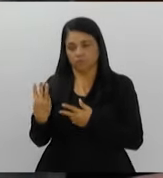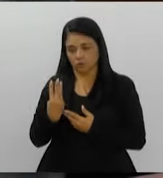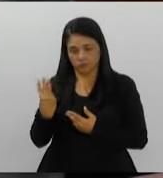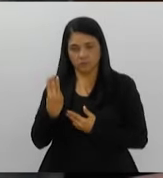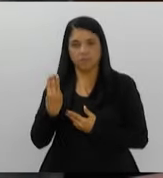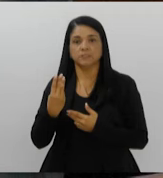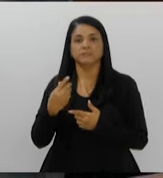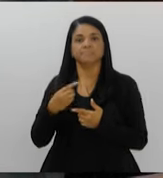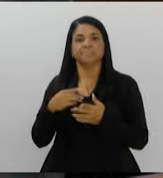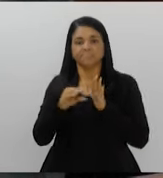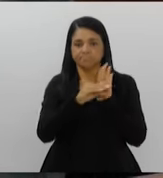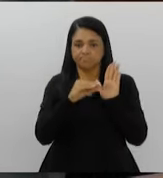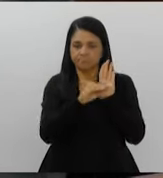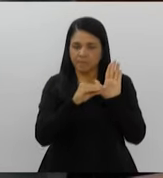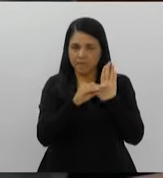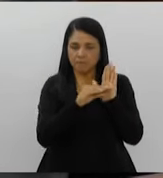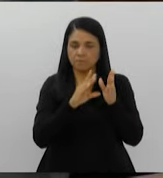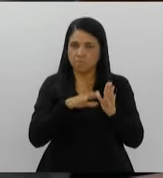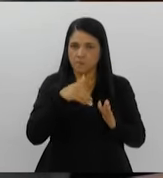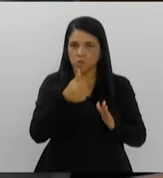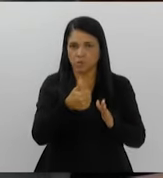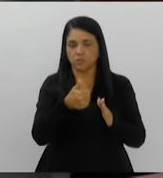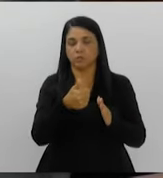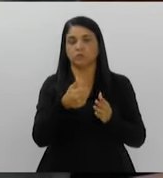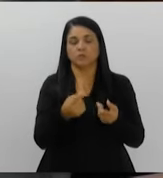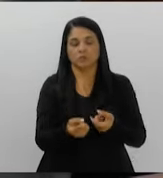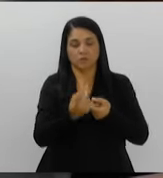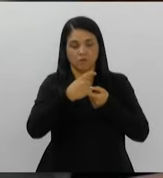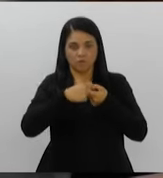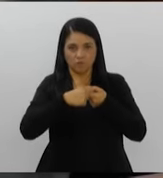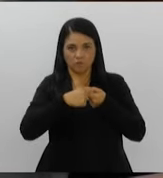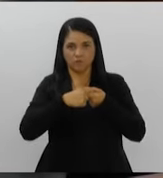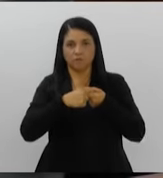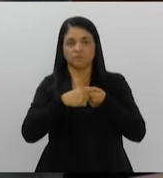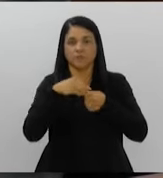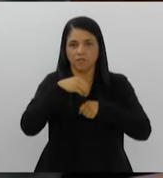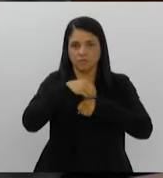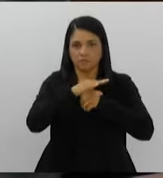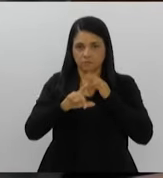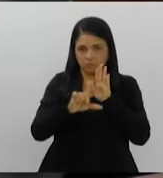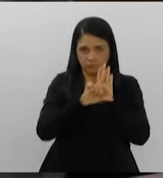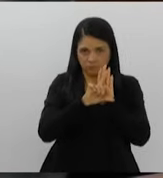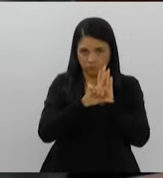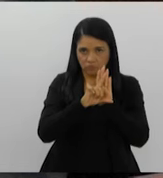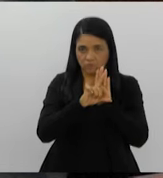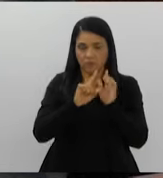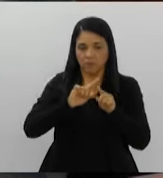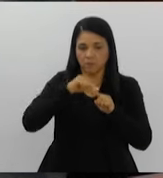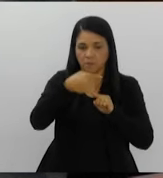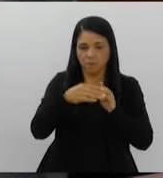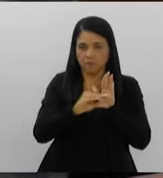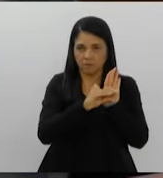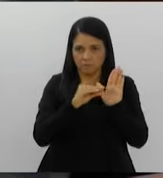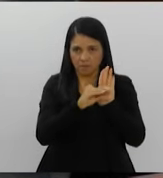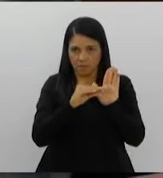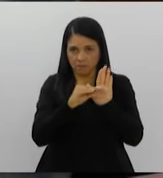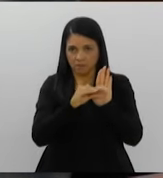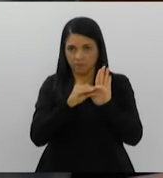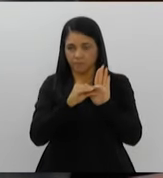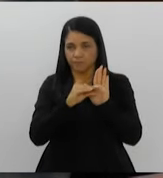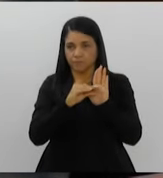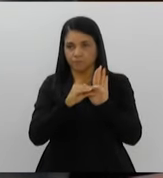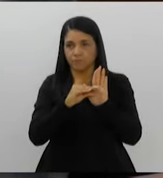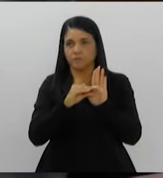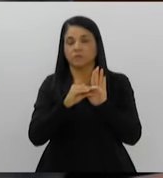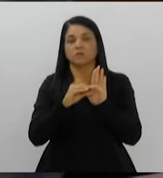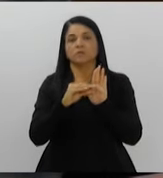presidência que devolva a indicação legislativa para, após as emendas, devido com